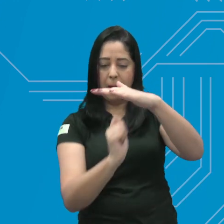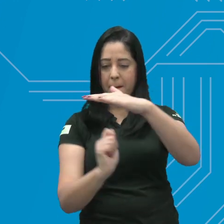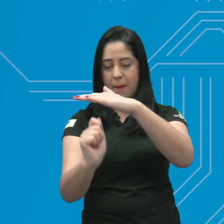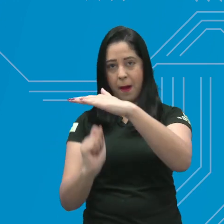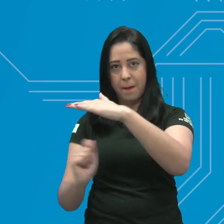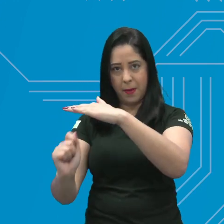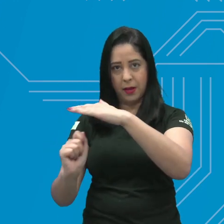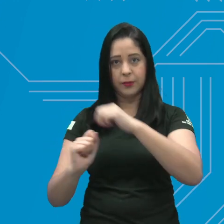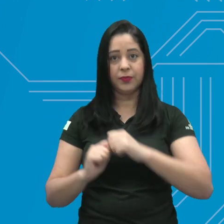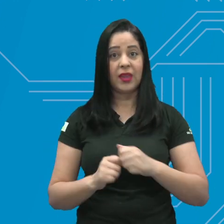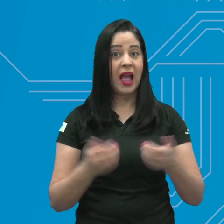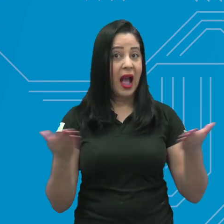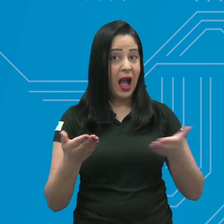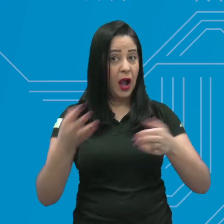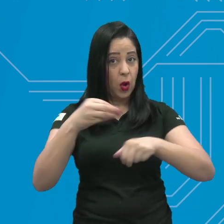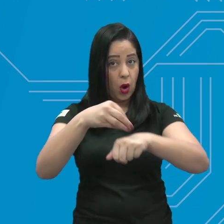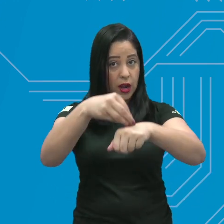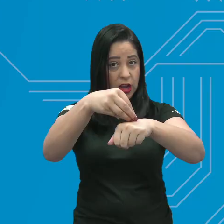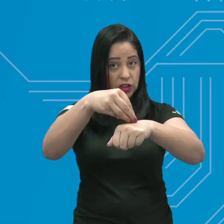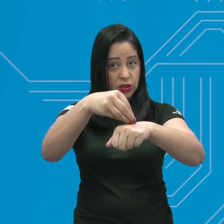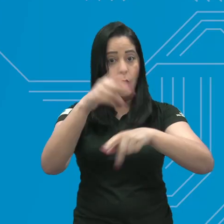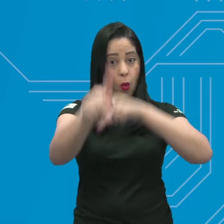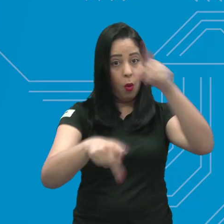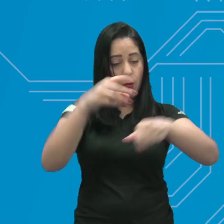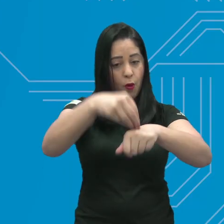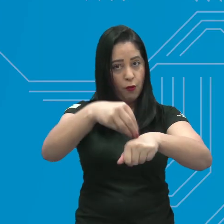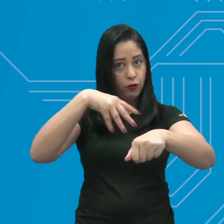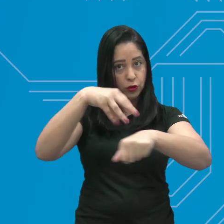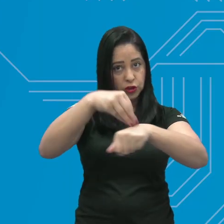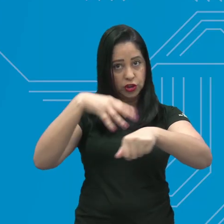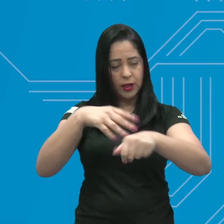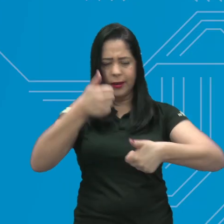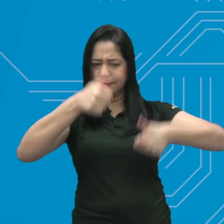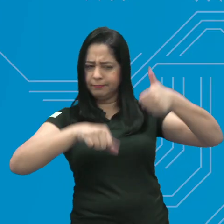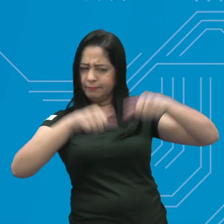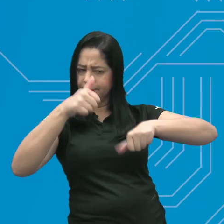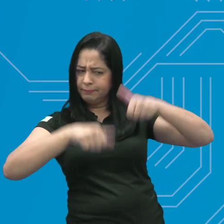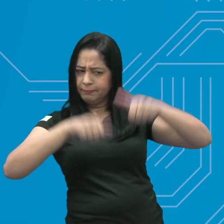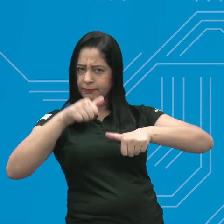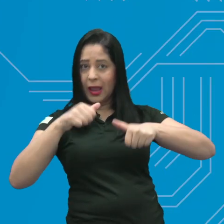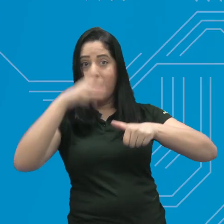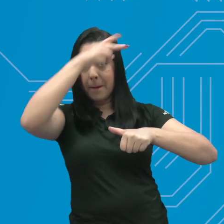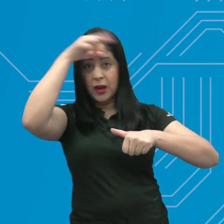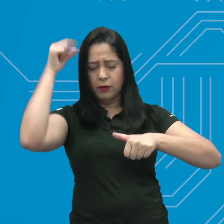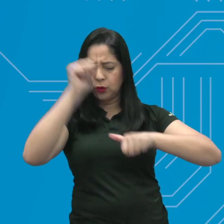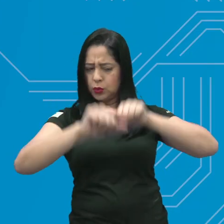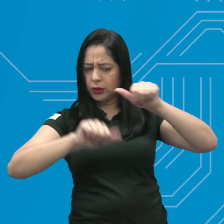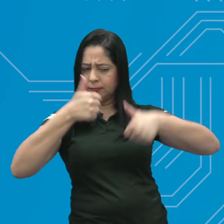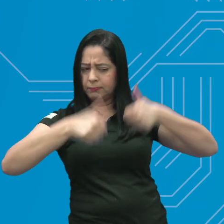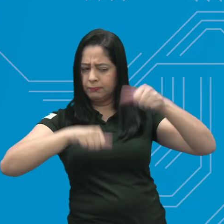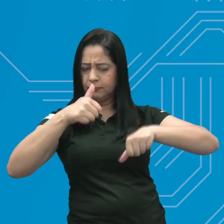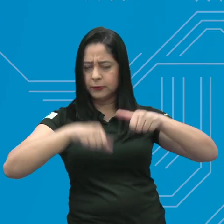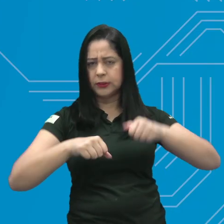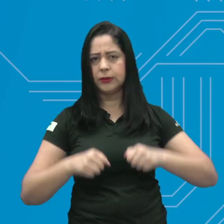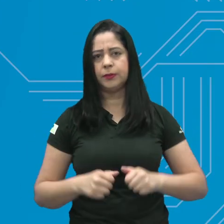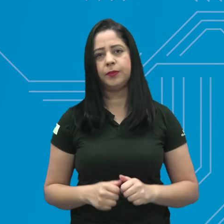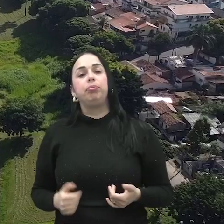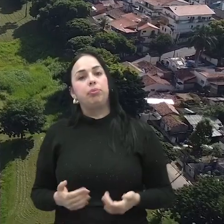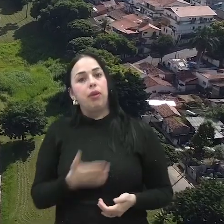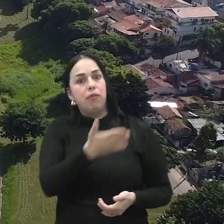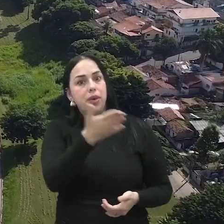para os investimentos públicos. E agora, as sugestões apresentadas pela população vão ser avaliadas pela